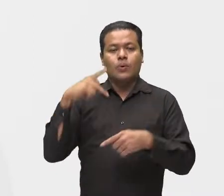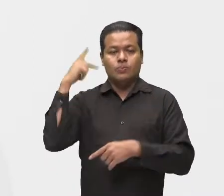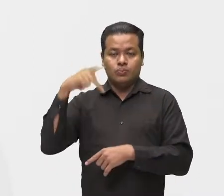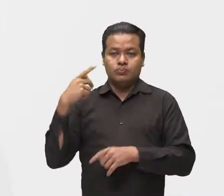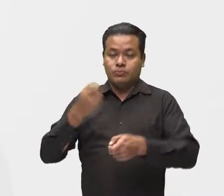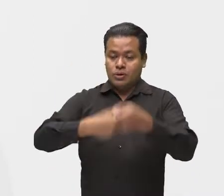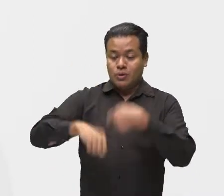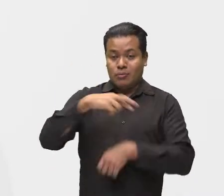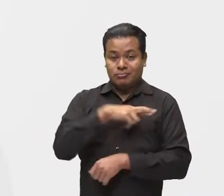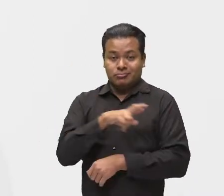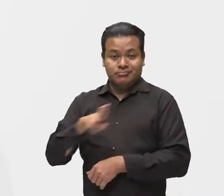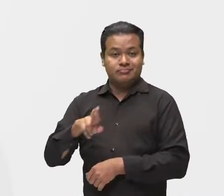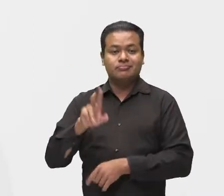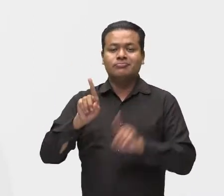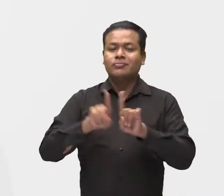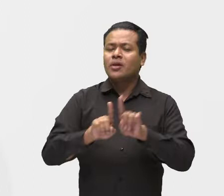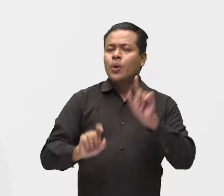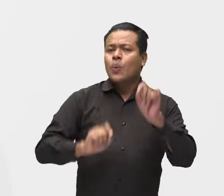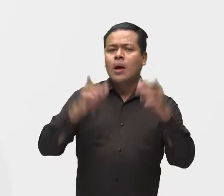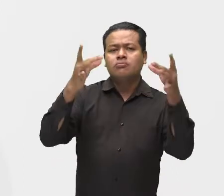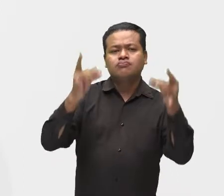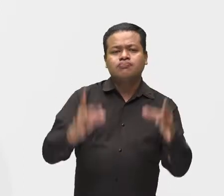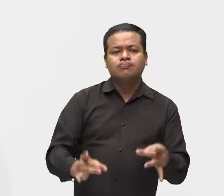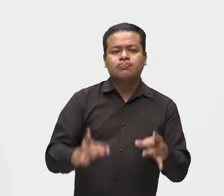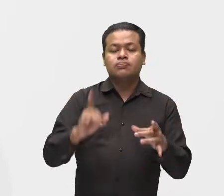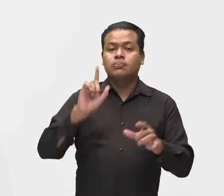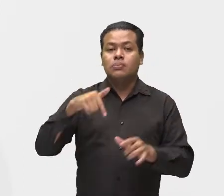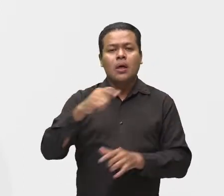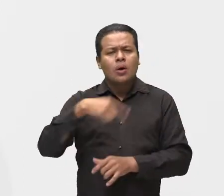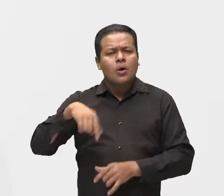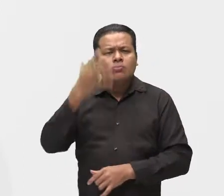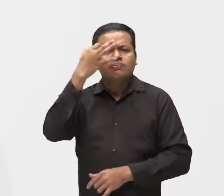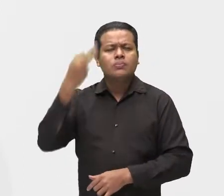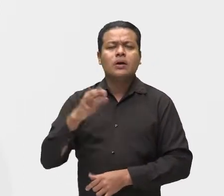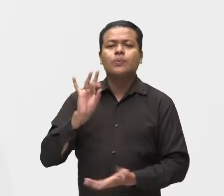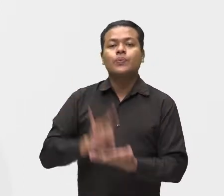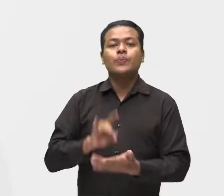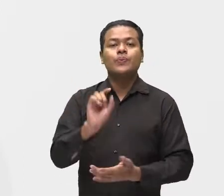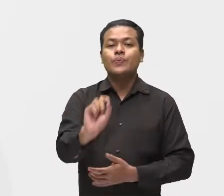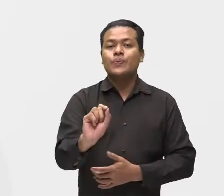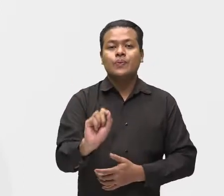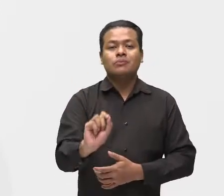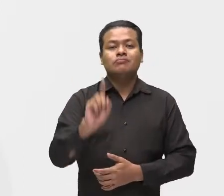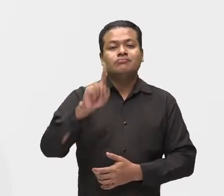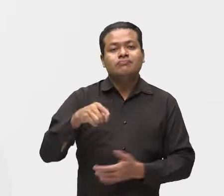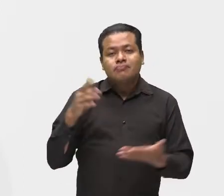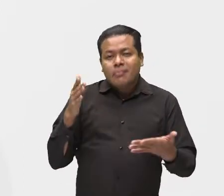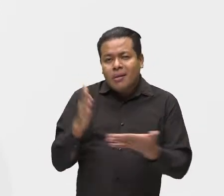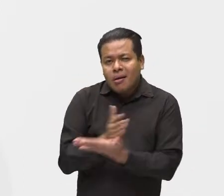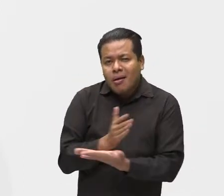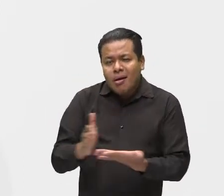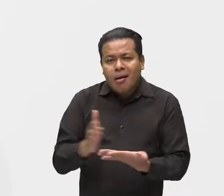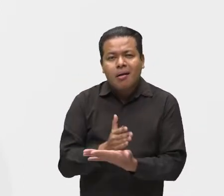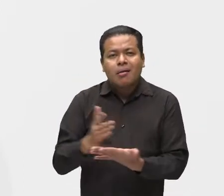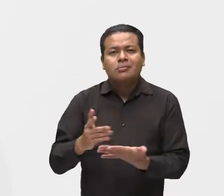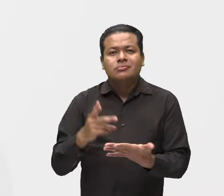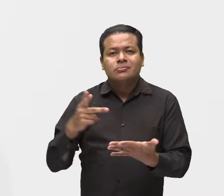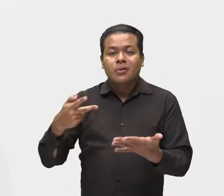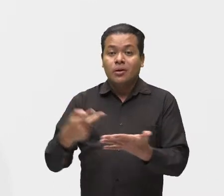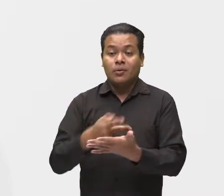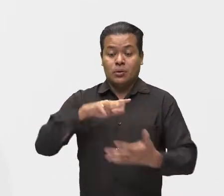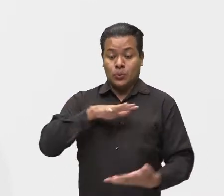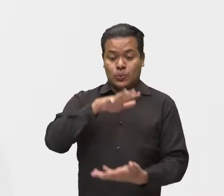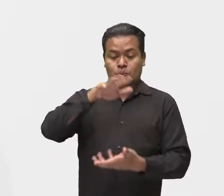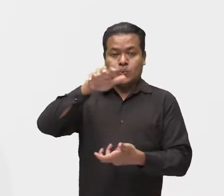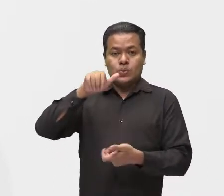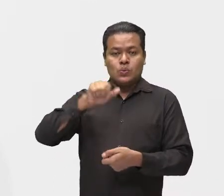econômicas e religiosas. Essa aula de hoje, gente, vai ser para a gente compreender aí mesmo, né? Algumas situações aí do planeta, em